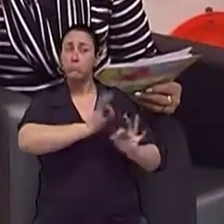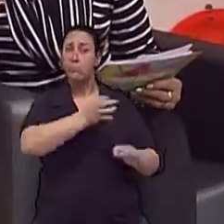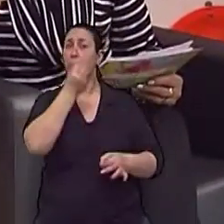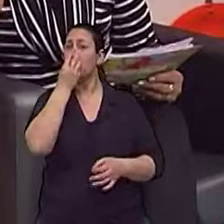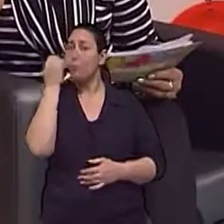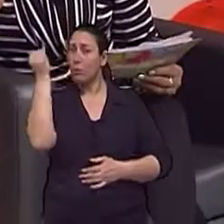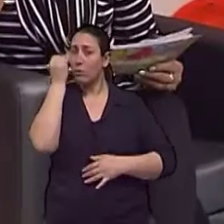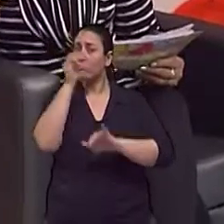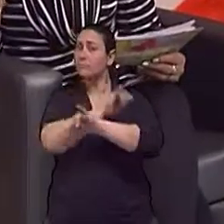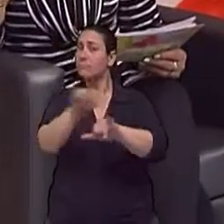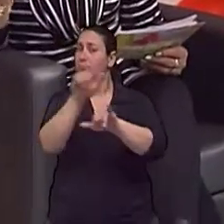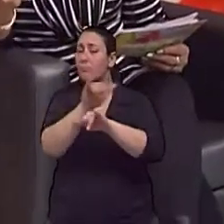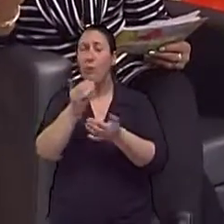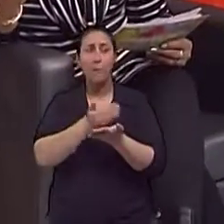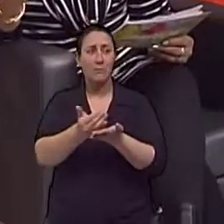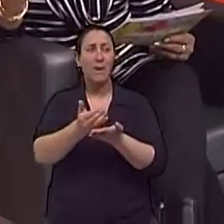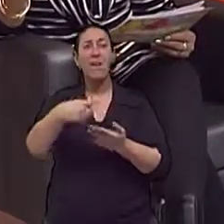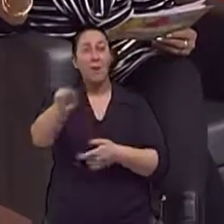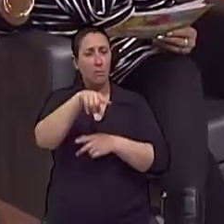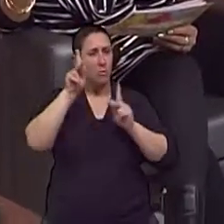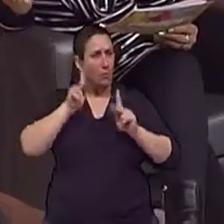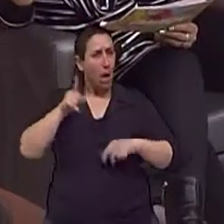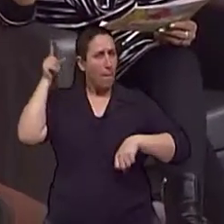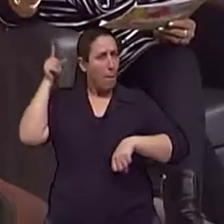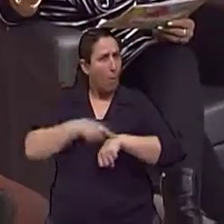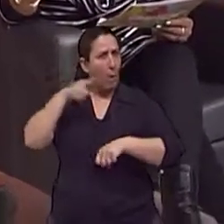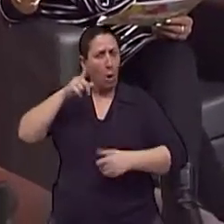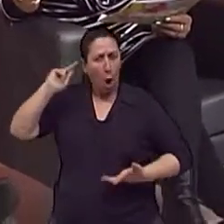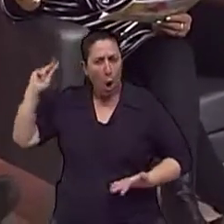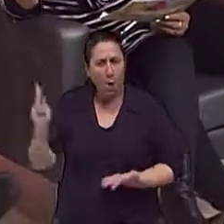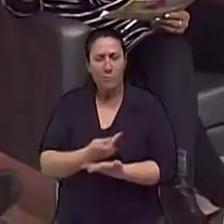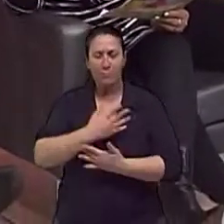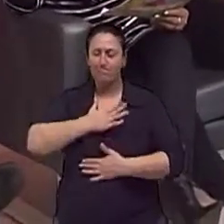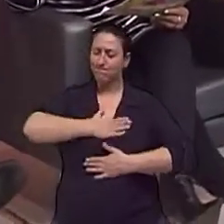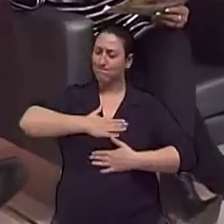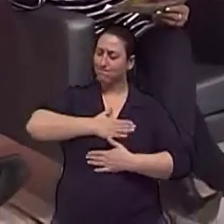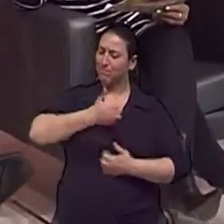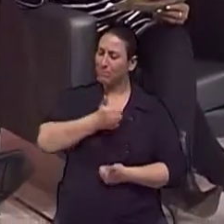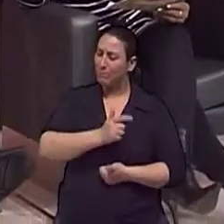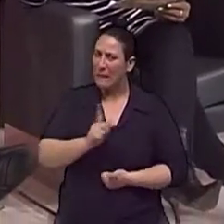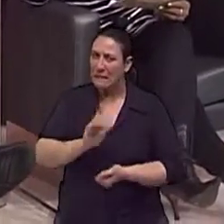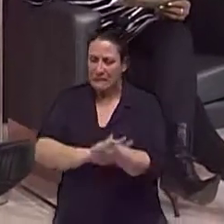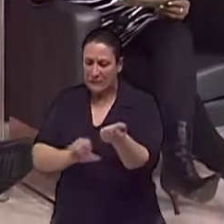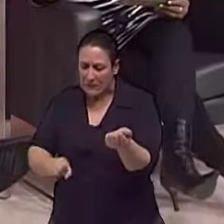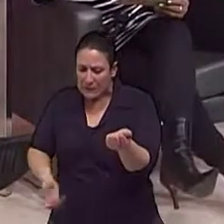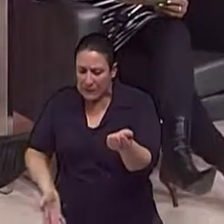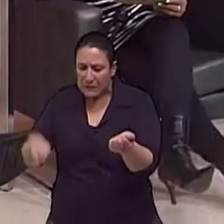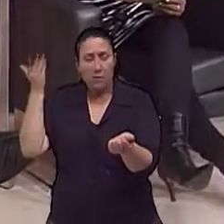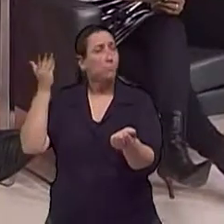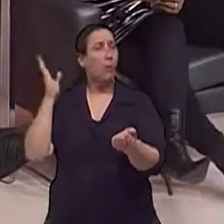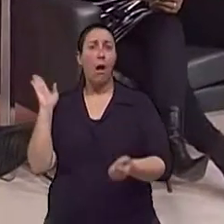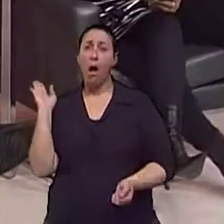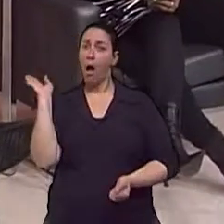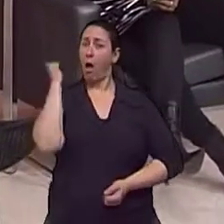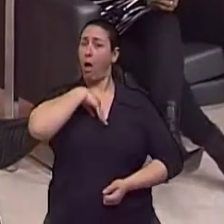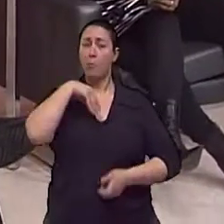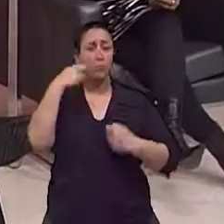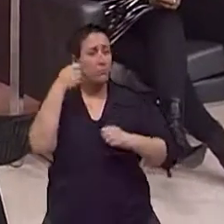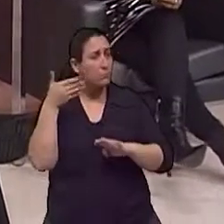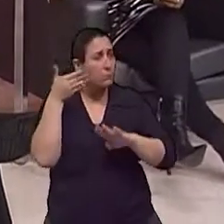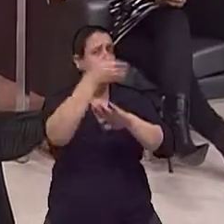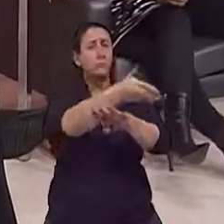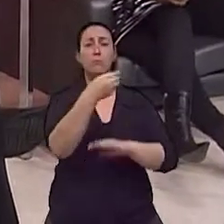não deixa assim tratou aquele evento que estava com uma alistar tem que procurar um especialista para saber como é que é